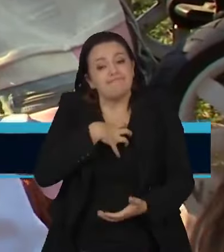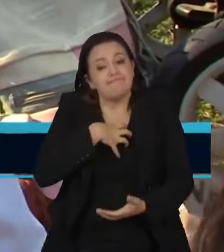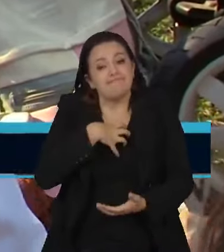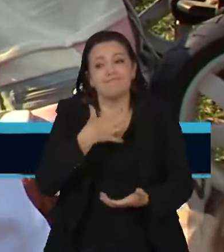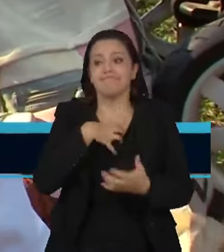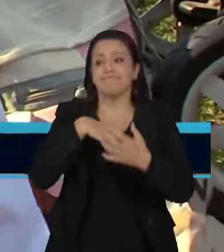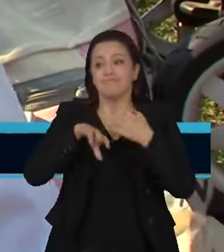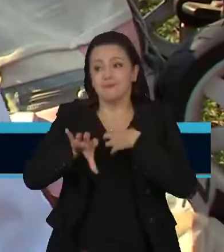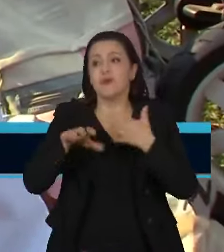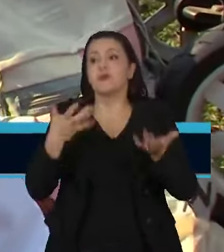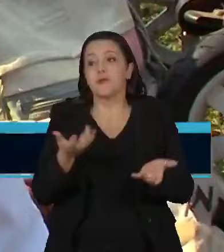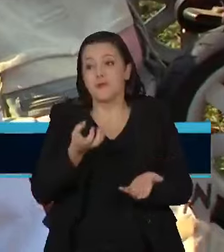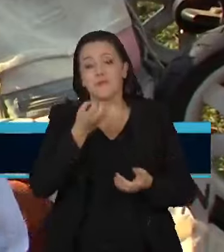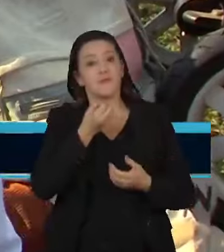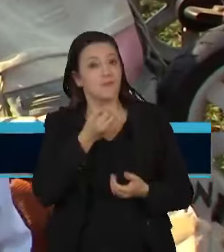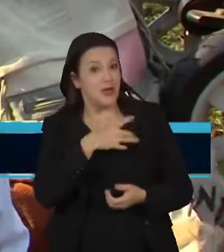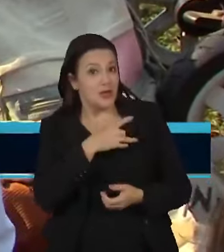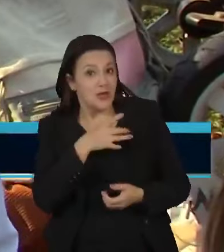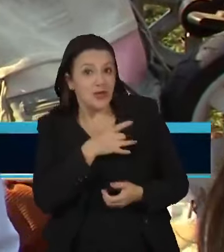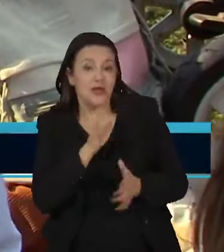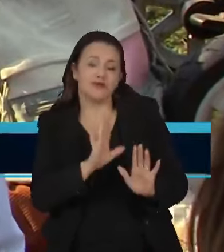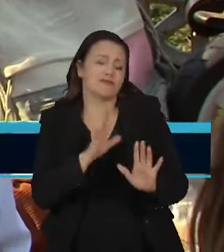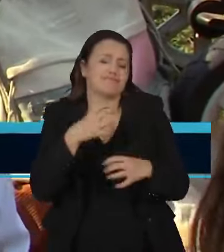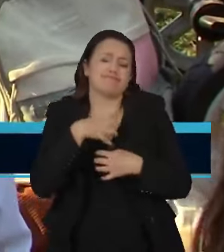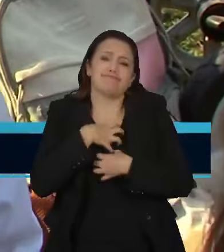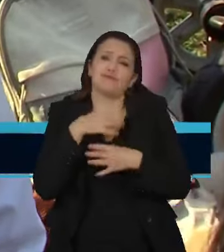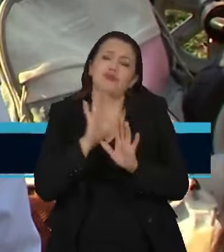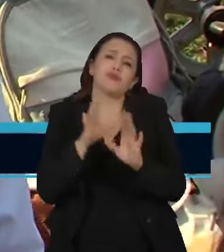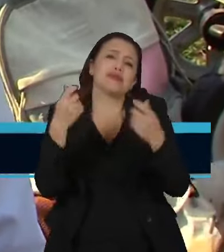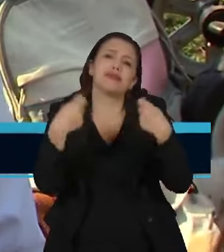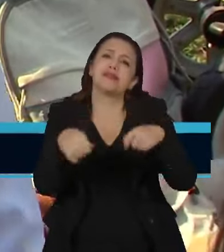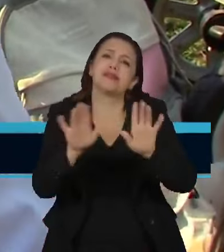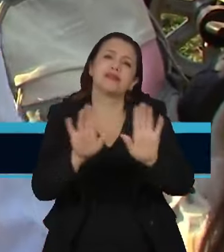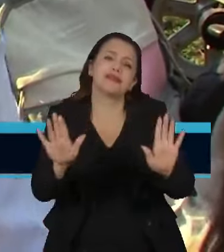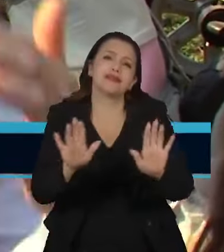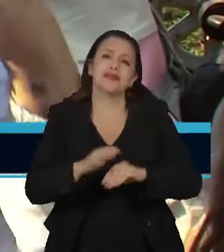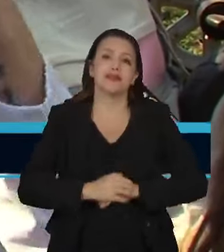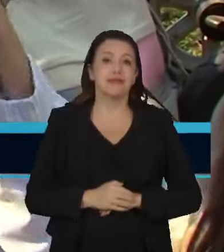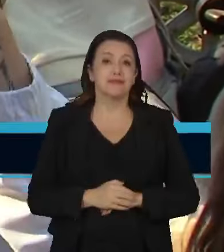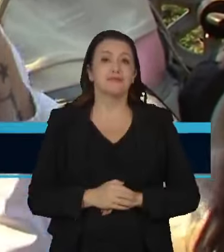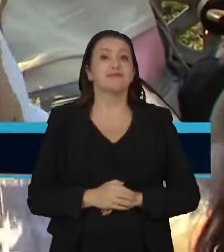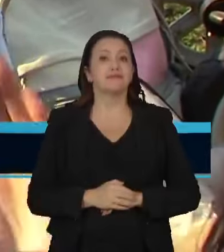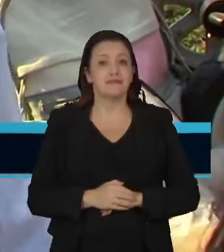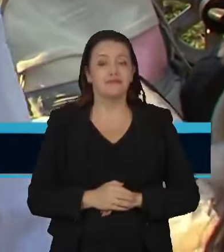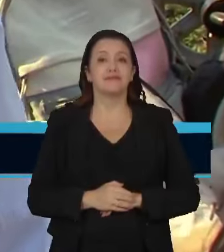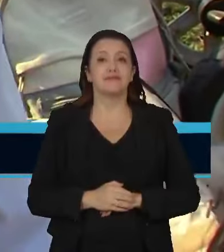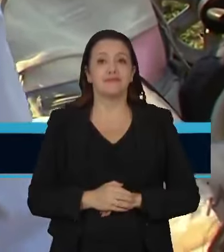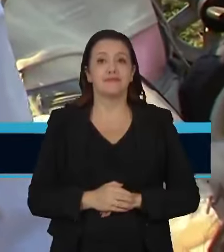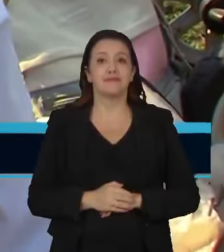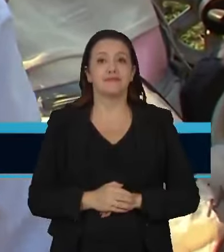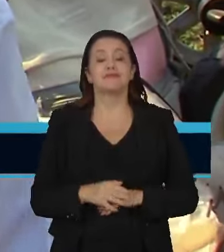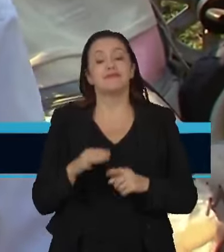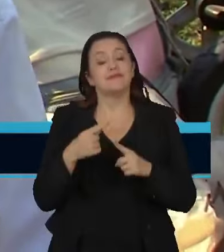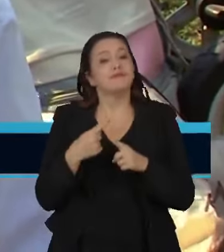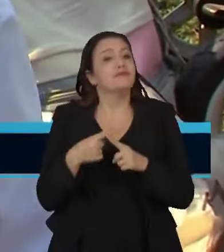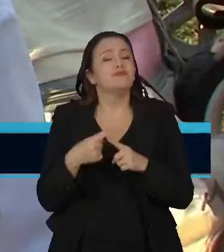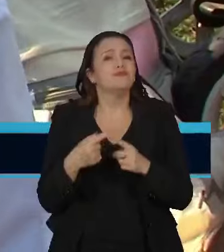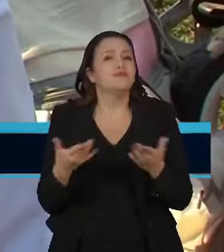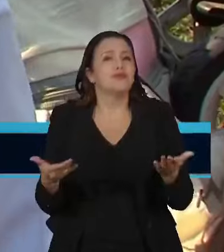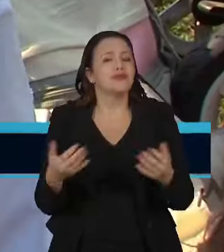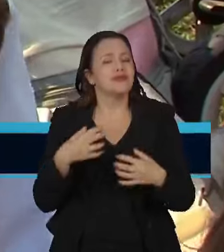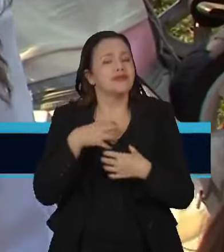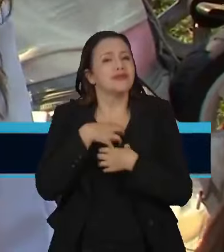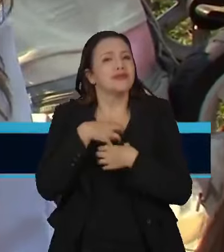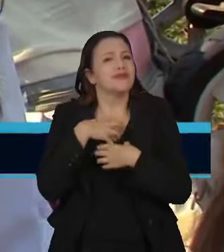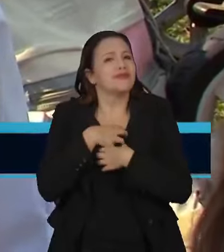medo de me contar isso eu jamais vou sentir isso sabe porque realmente é é é uma é um